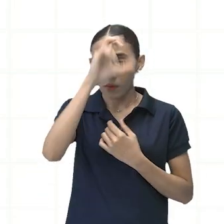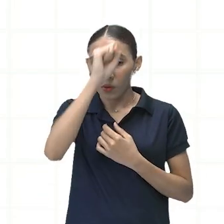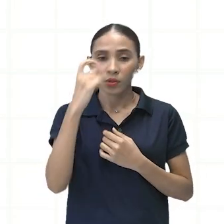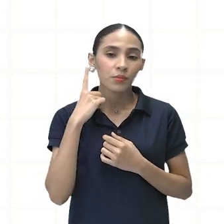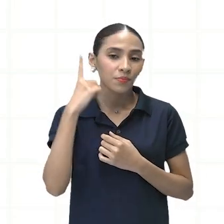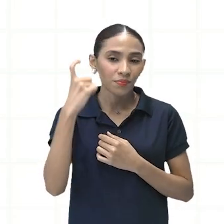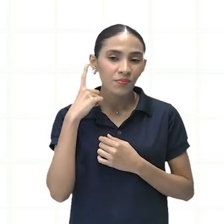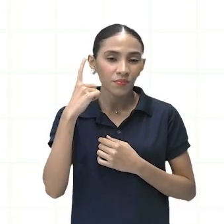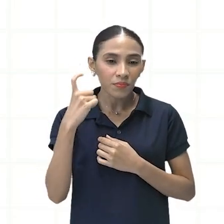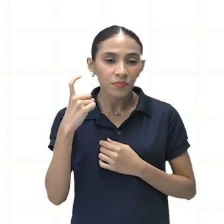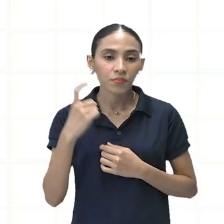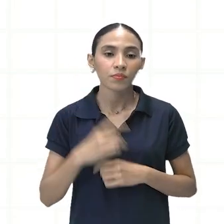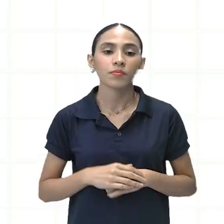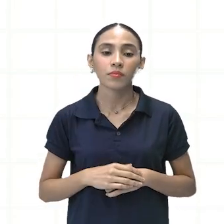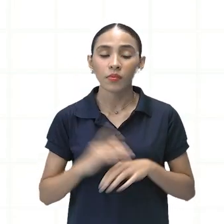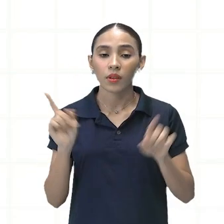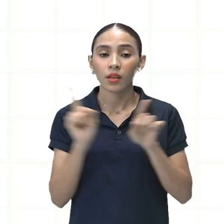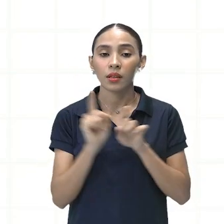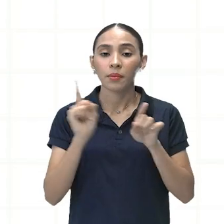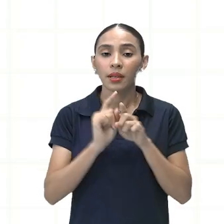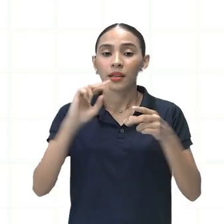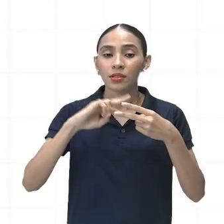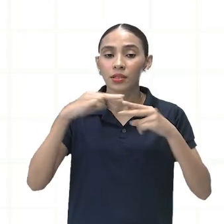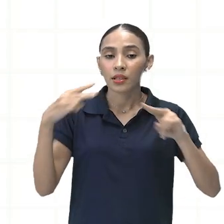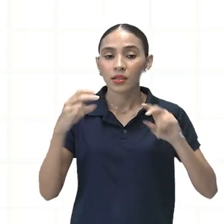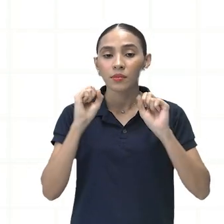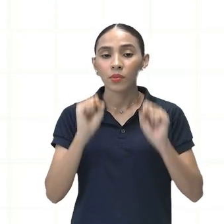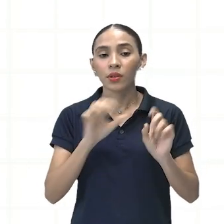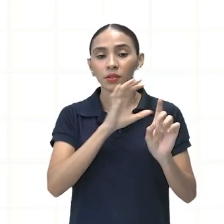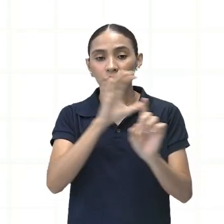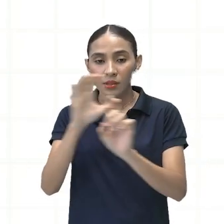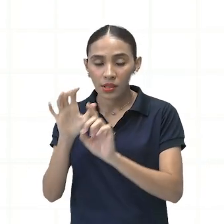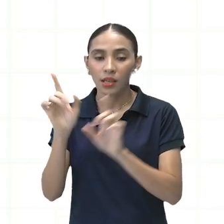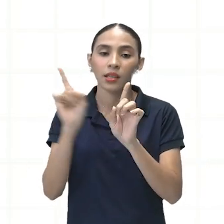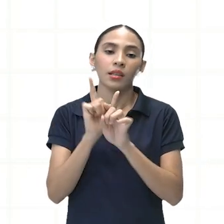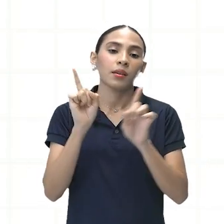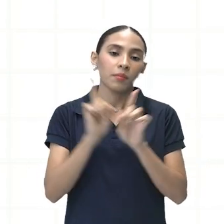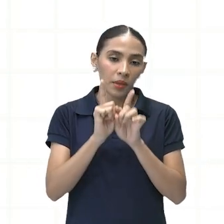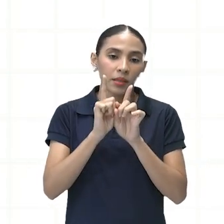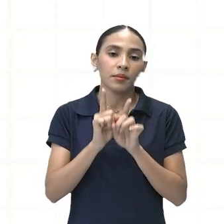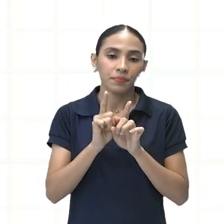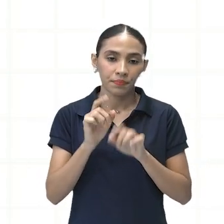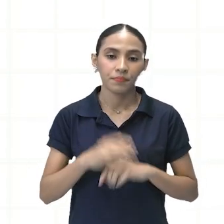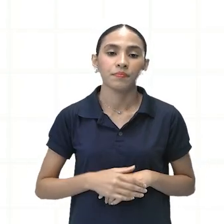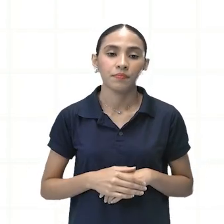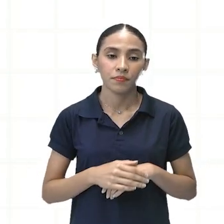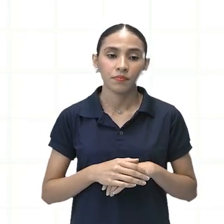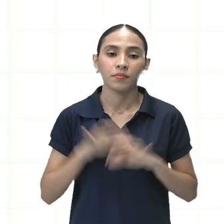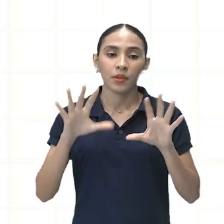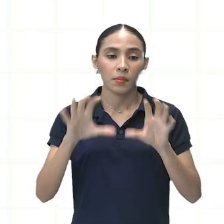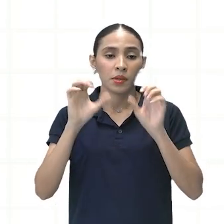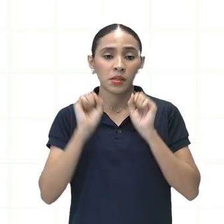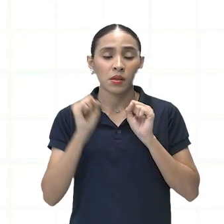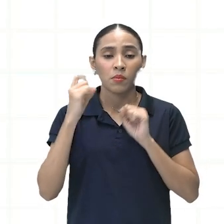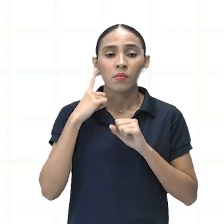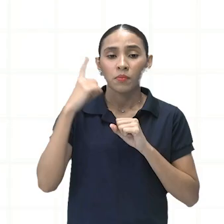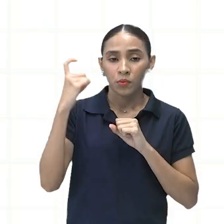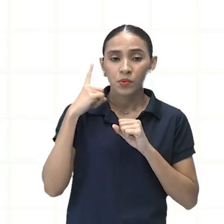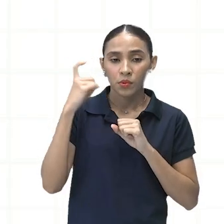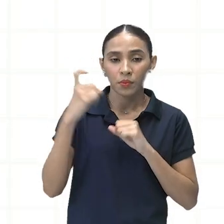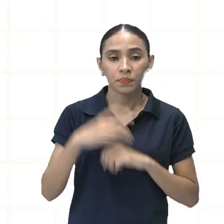a ruídos intensos e também a genética pode estar relacionada aí como um fator que influencia na captação do